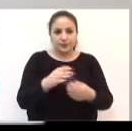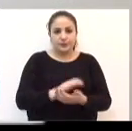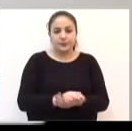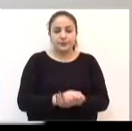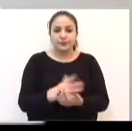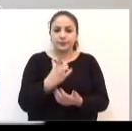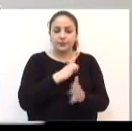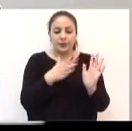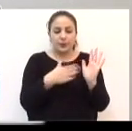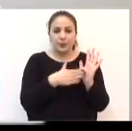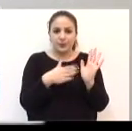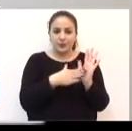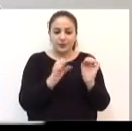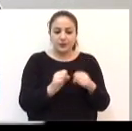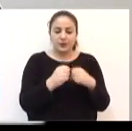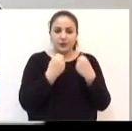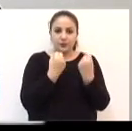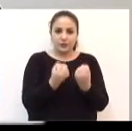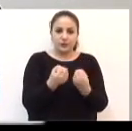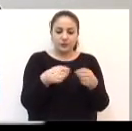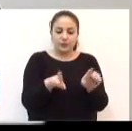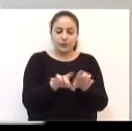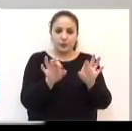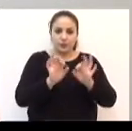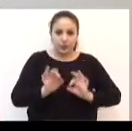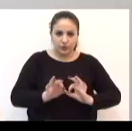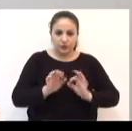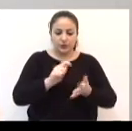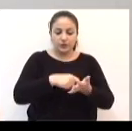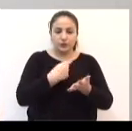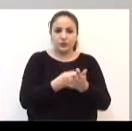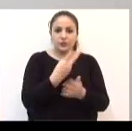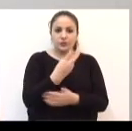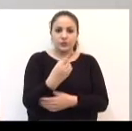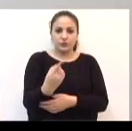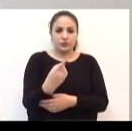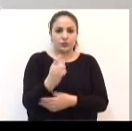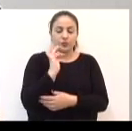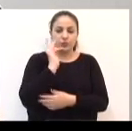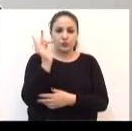com uma proposta de reforçar o projeto da Agenda 21 e da Sala Futura do